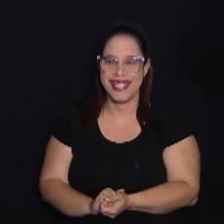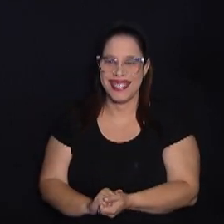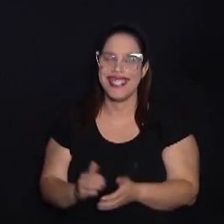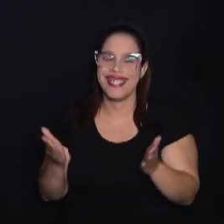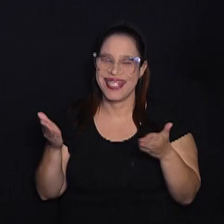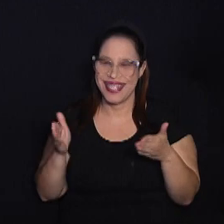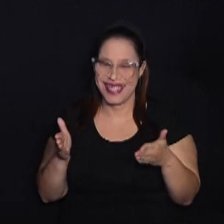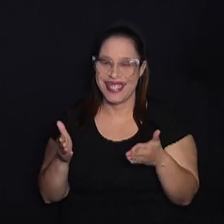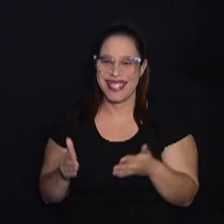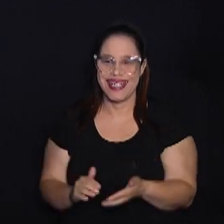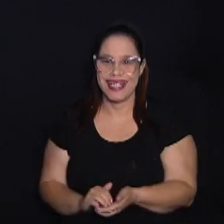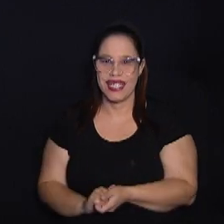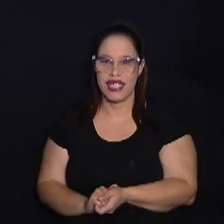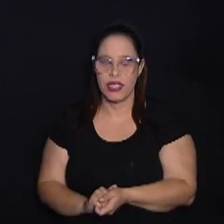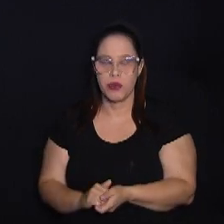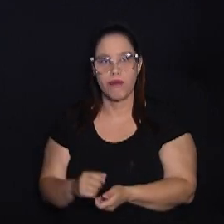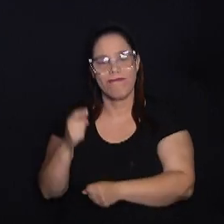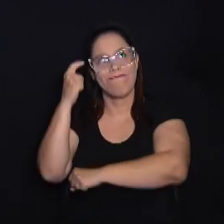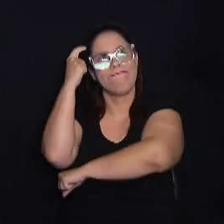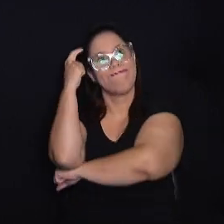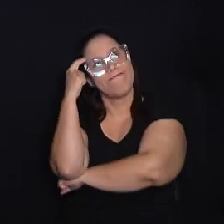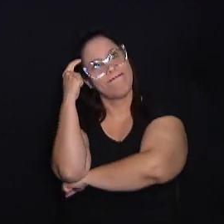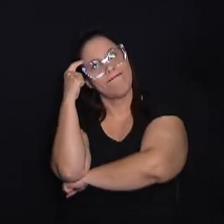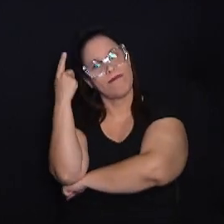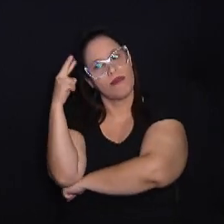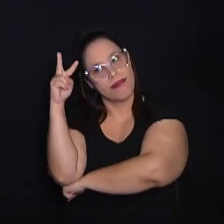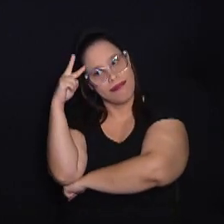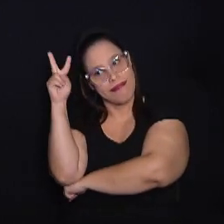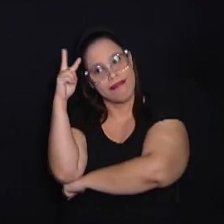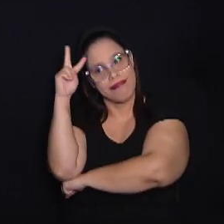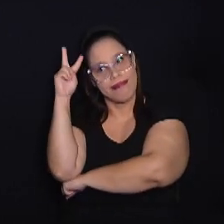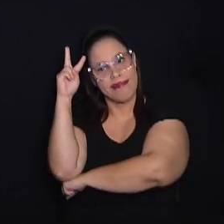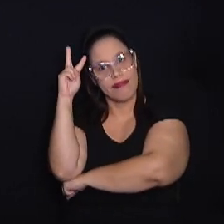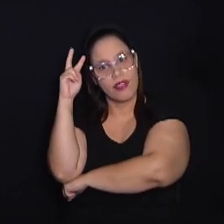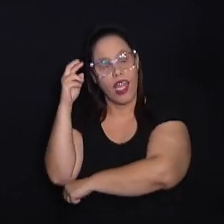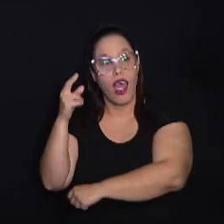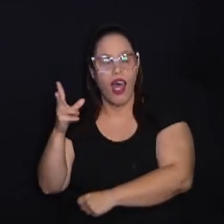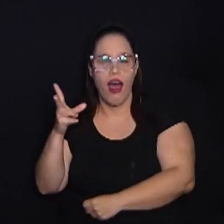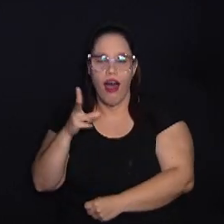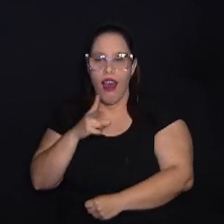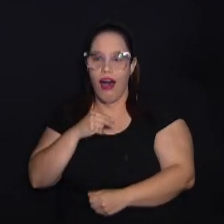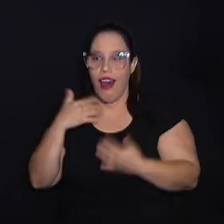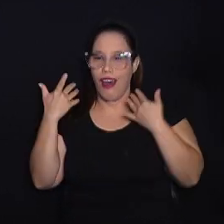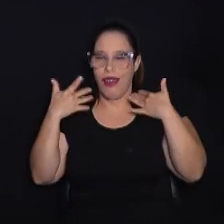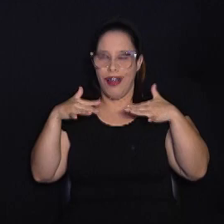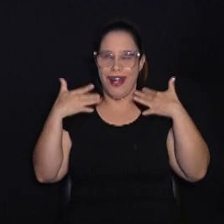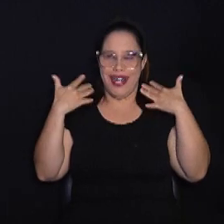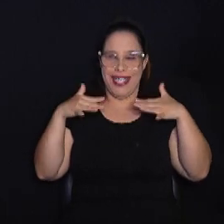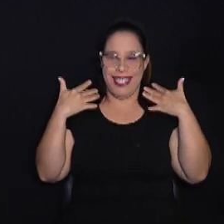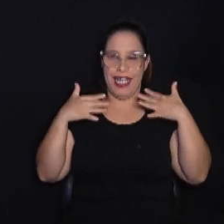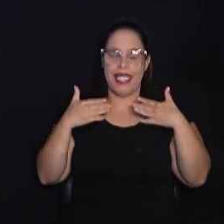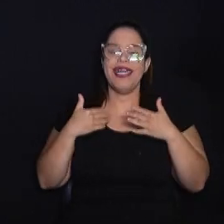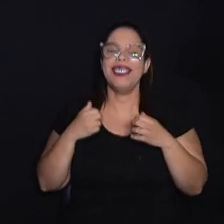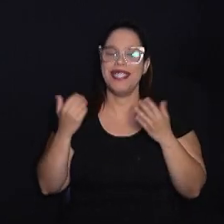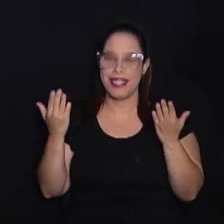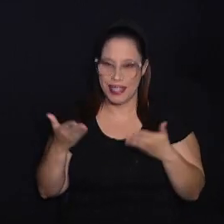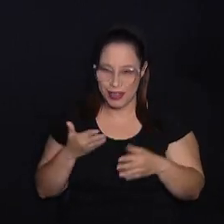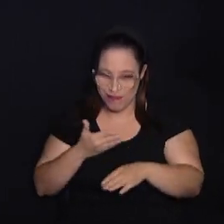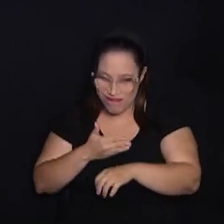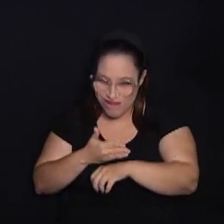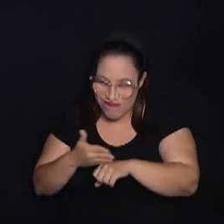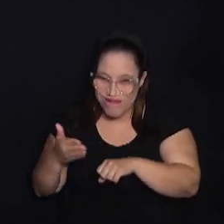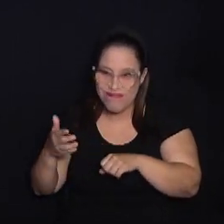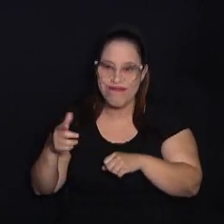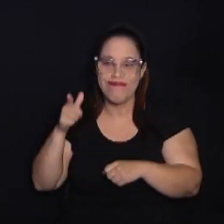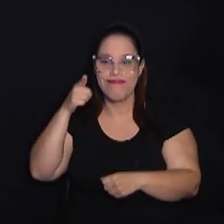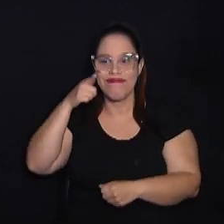Hoje, quando penso, relembro, nem acredito, mas consegui. Foram